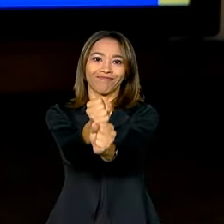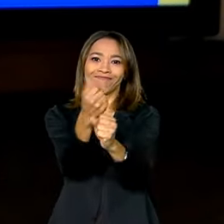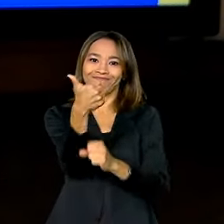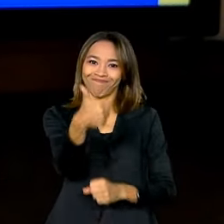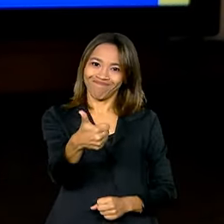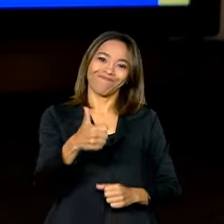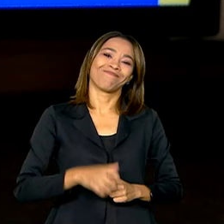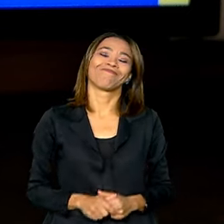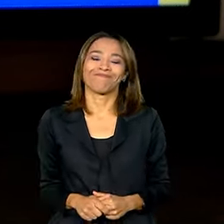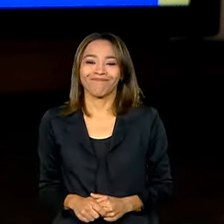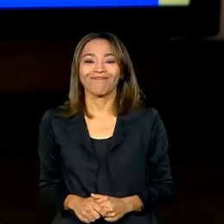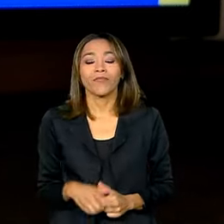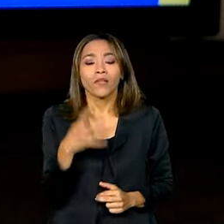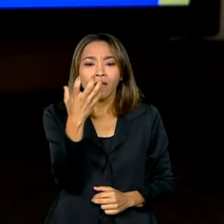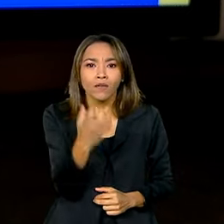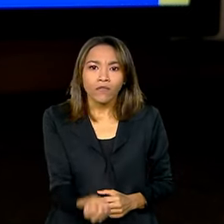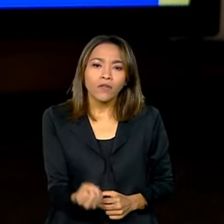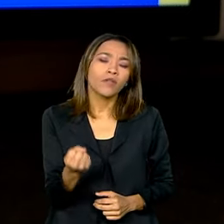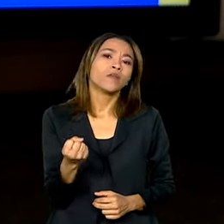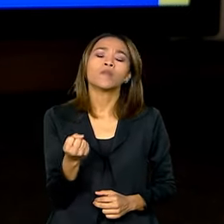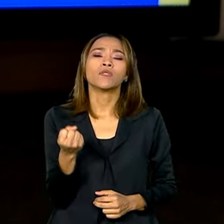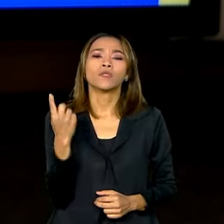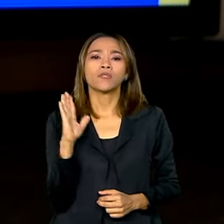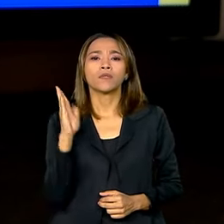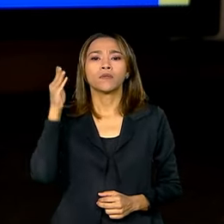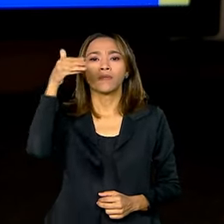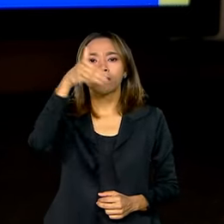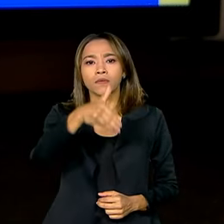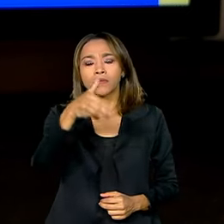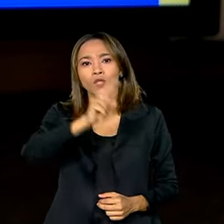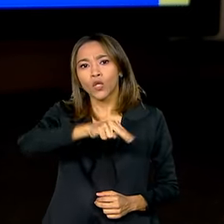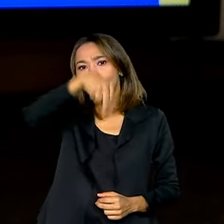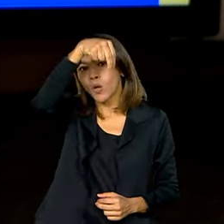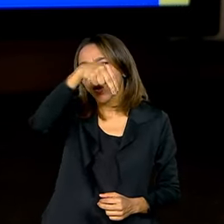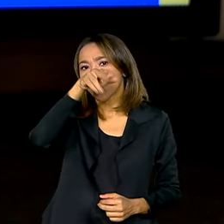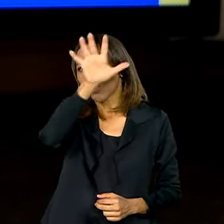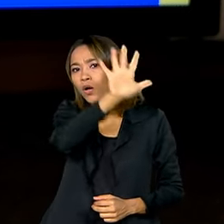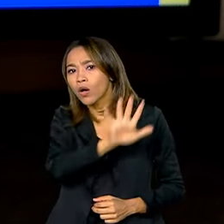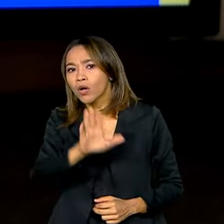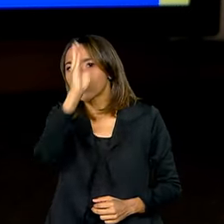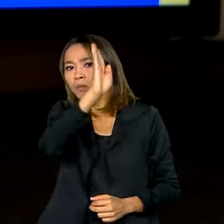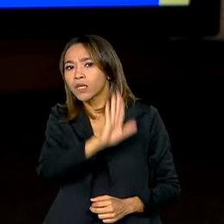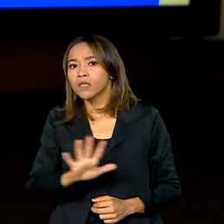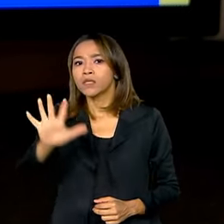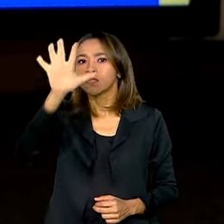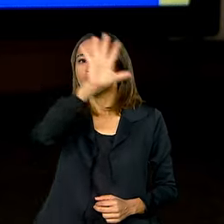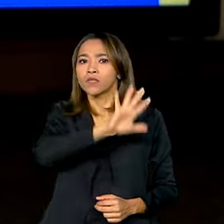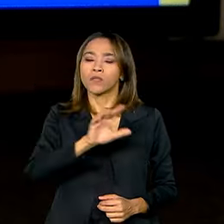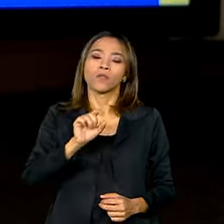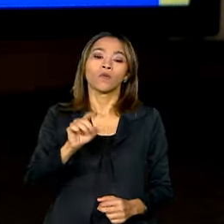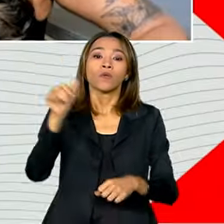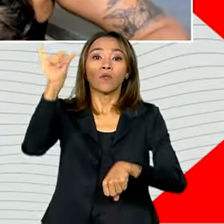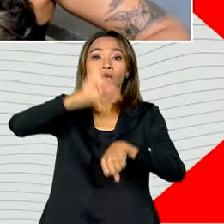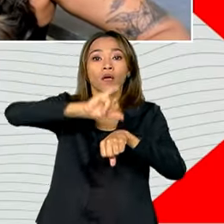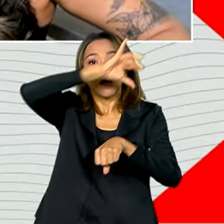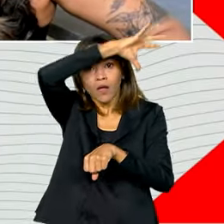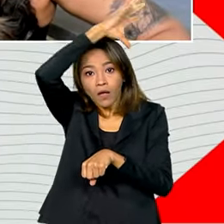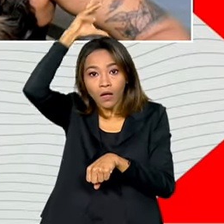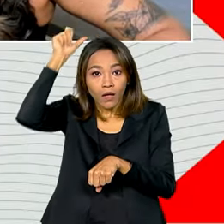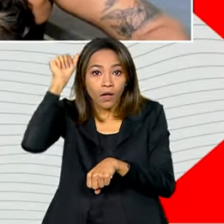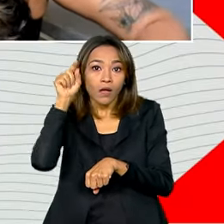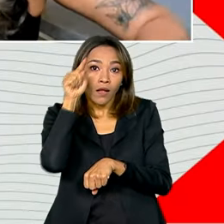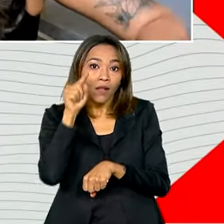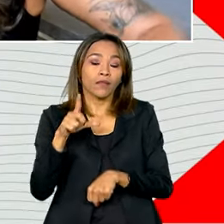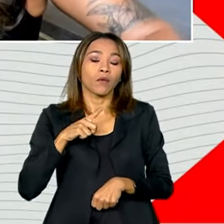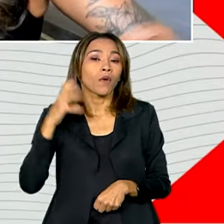vamos então abrir os nossos microfones lá para a região norte, vamos a Manaus, estamos com a Rádio Difusora e quem